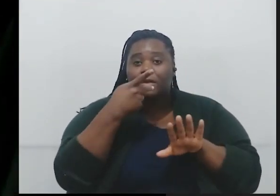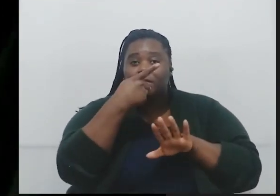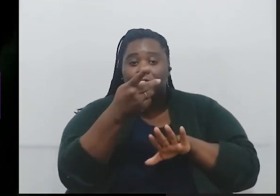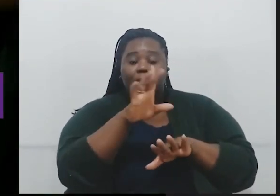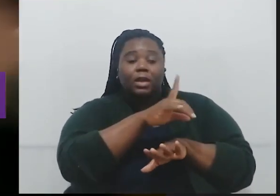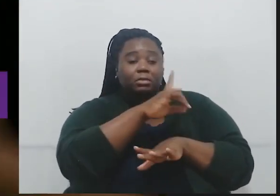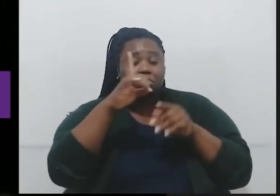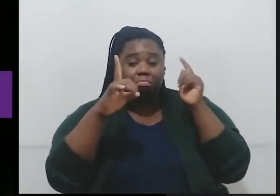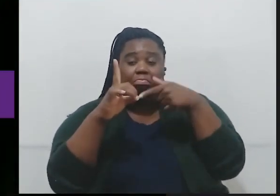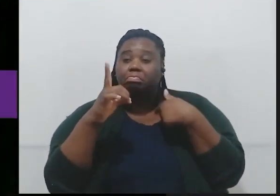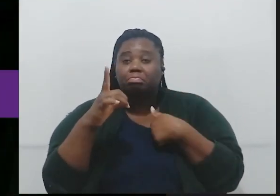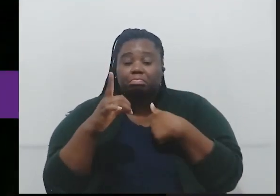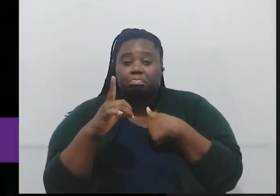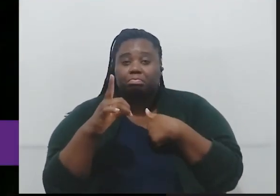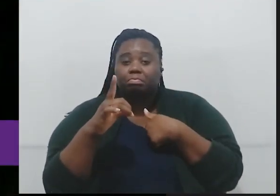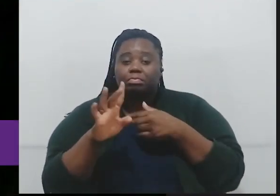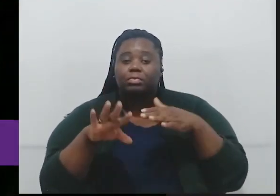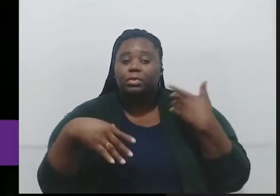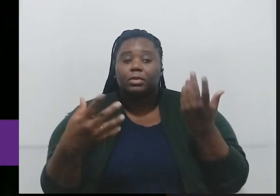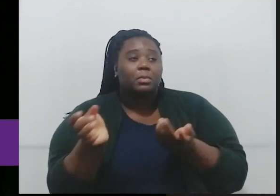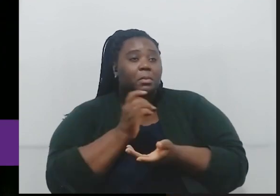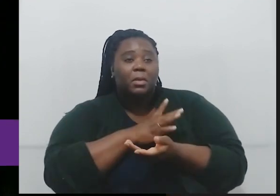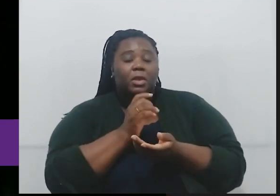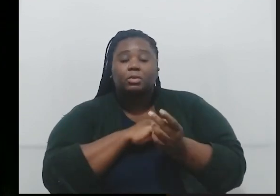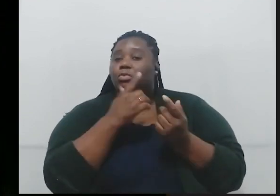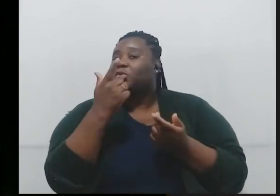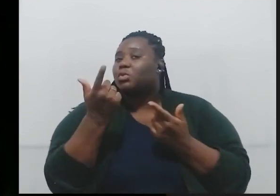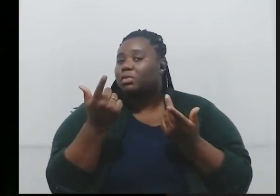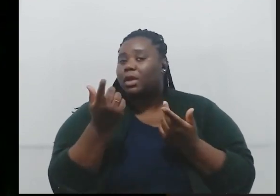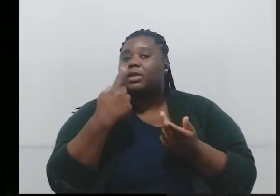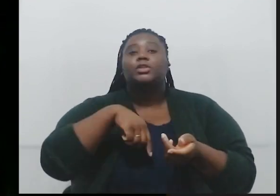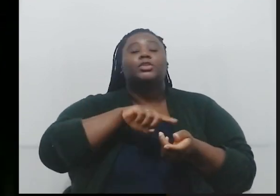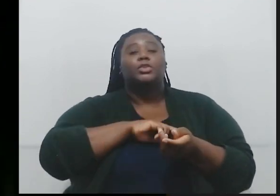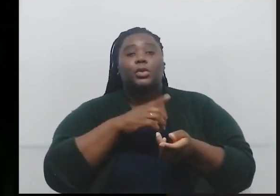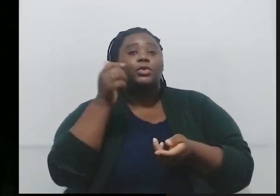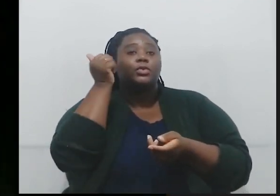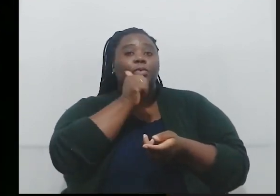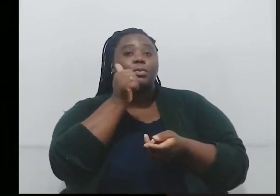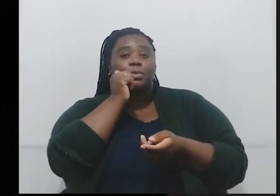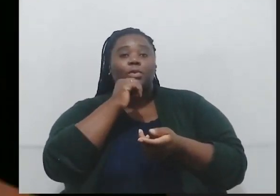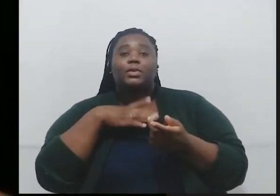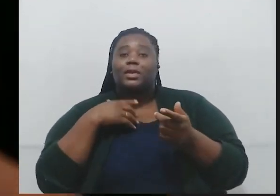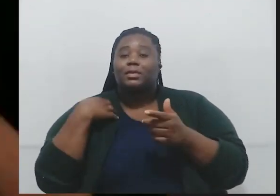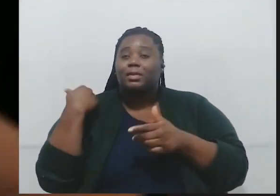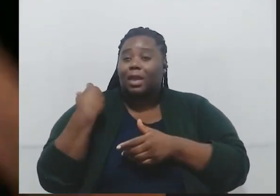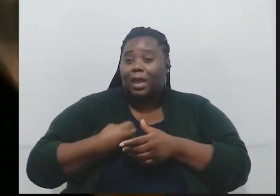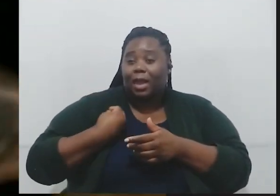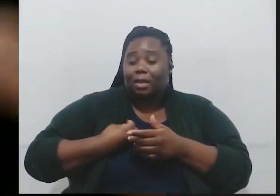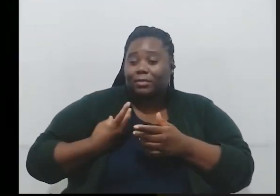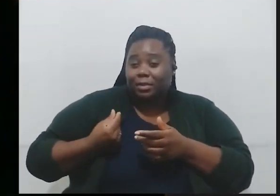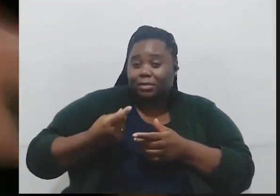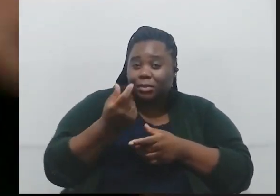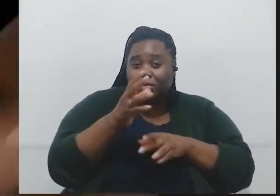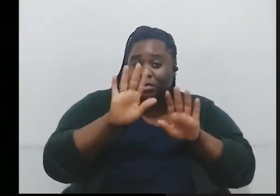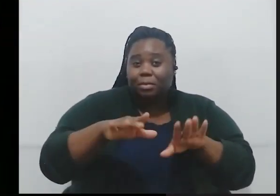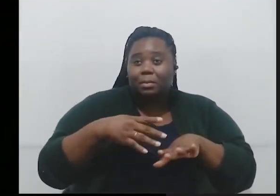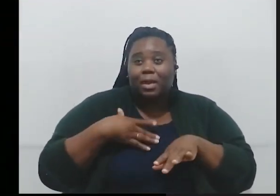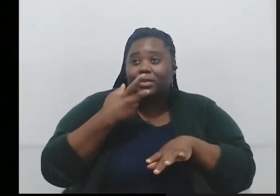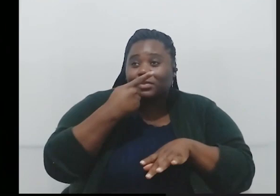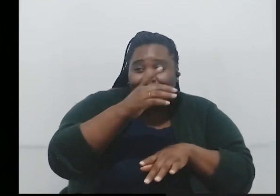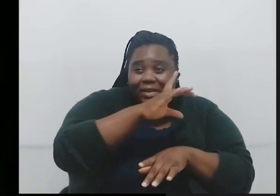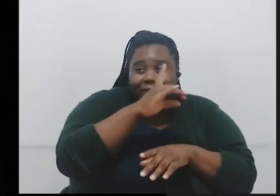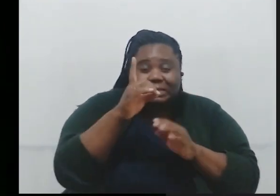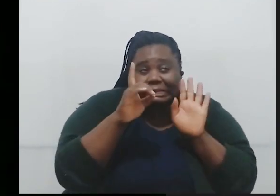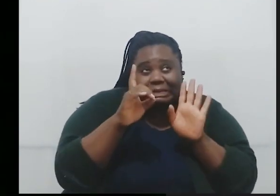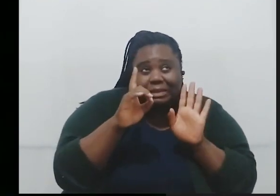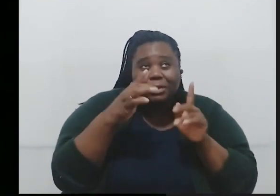né? A gente tem mulheres que passaram a vida inteira fazendo esse ofício e não se reconhecem porque acham que nunca é o suficiente,